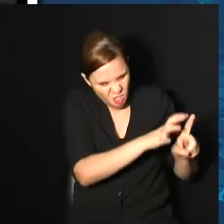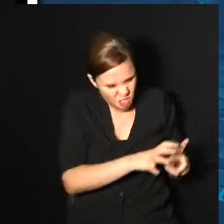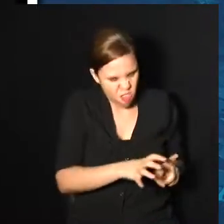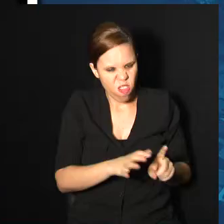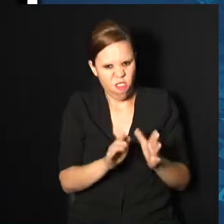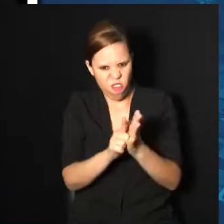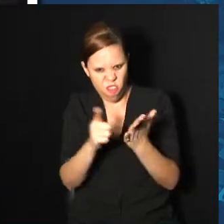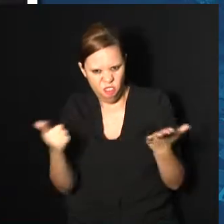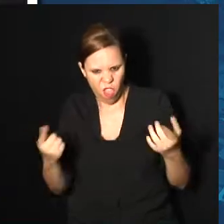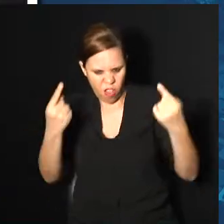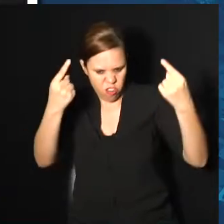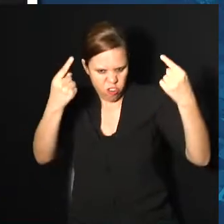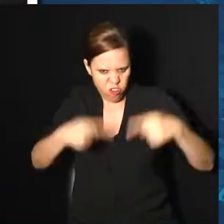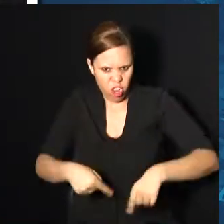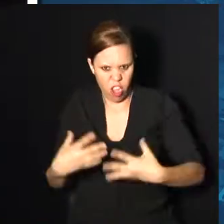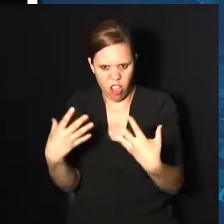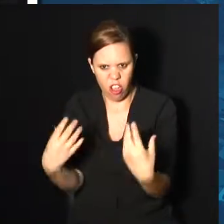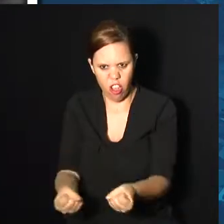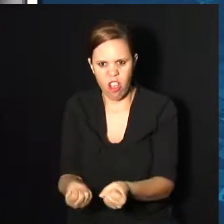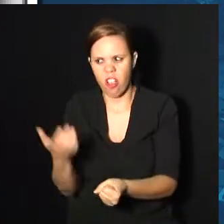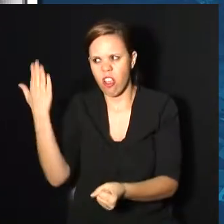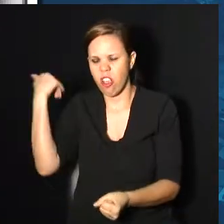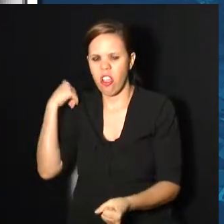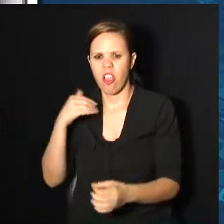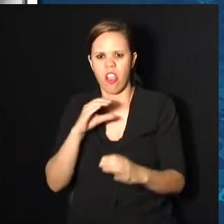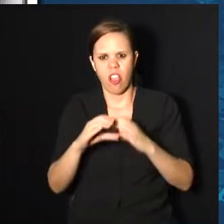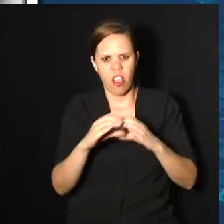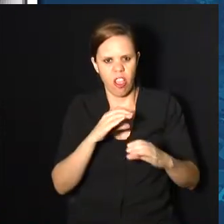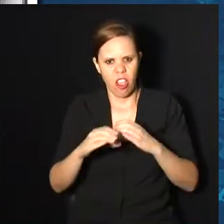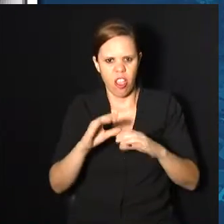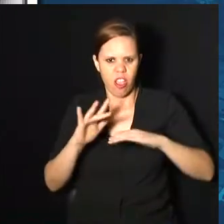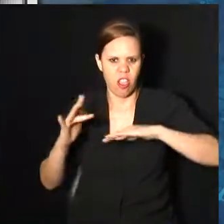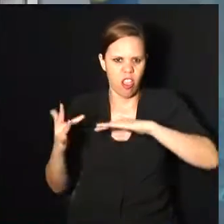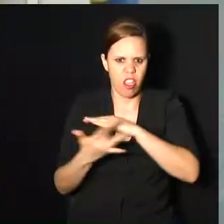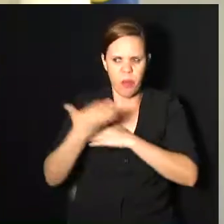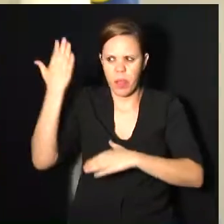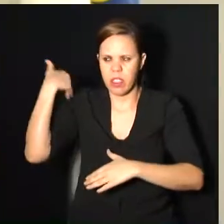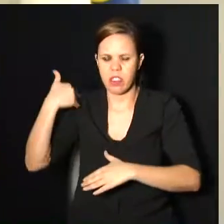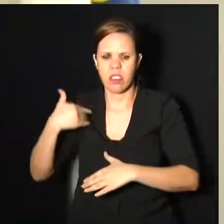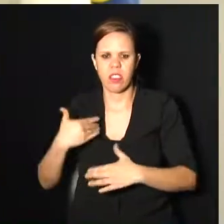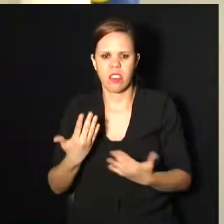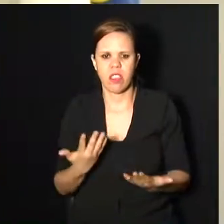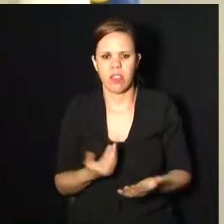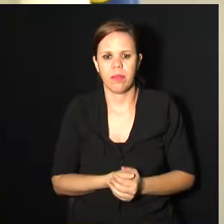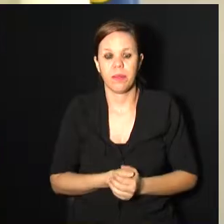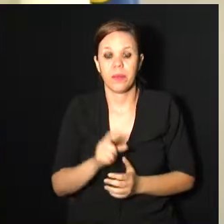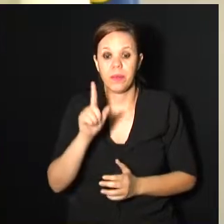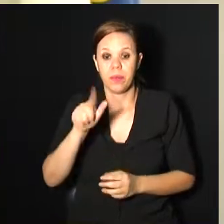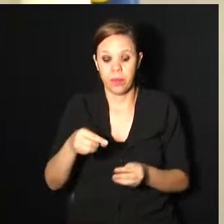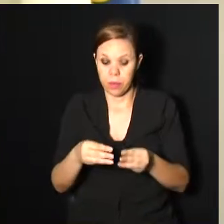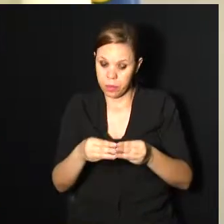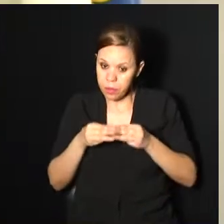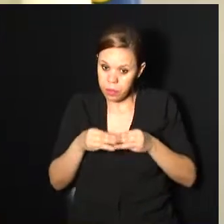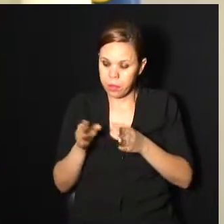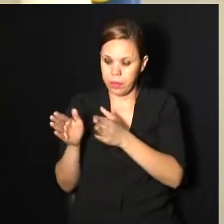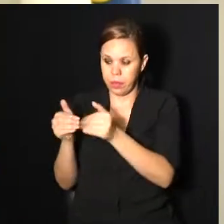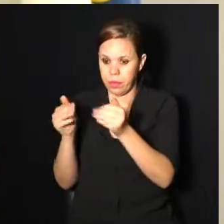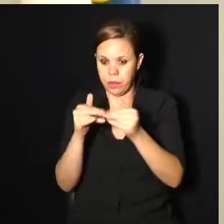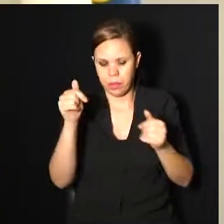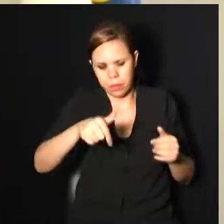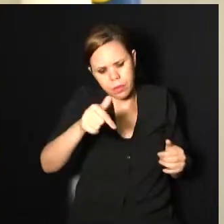ao regime, censura aos meios de comunicação e tortura. Essa moção, ela é uma forma de